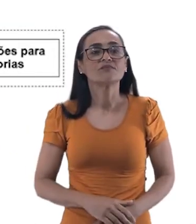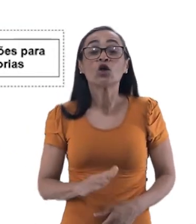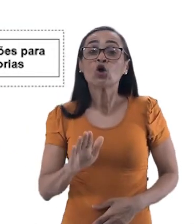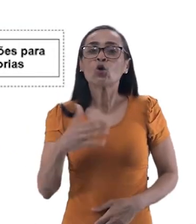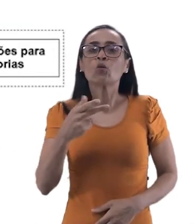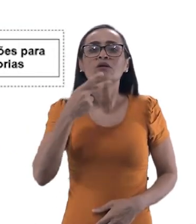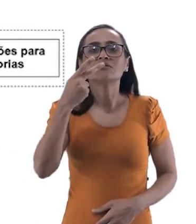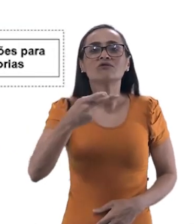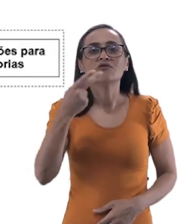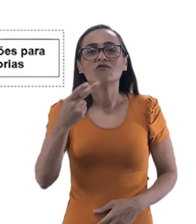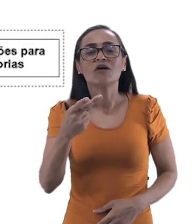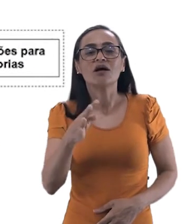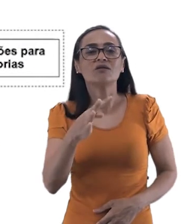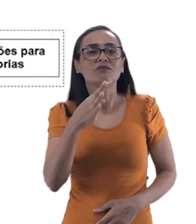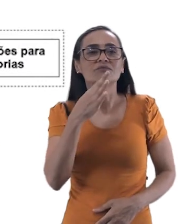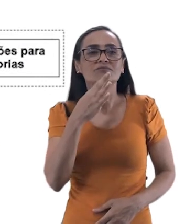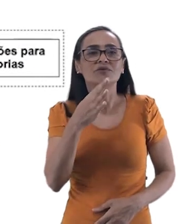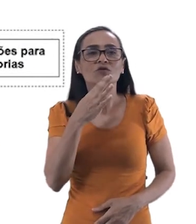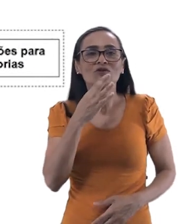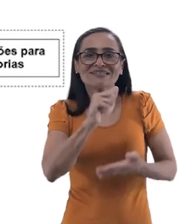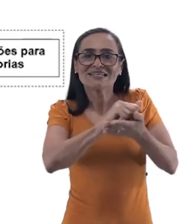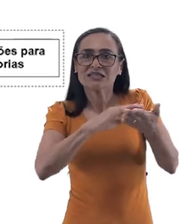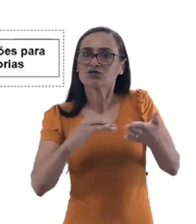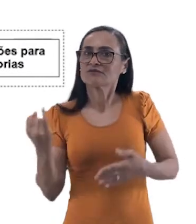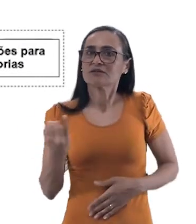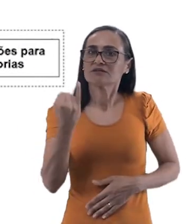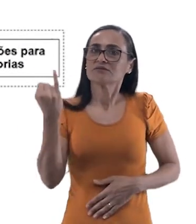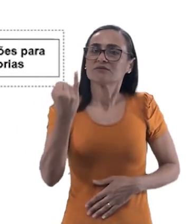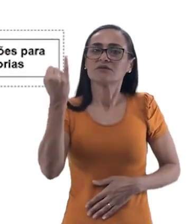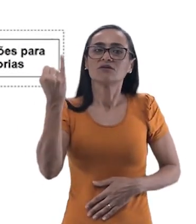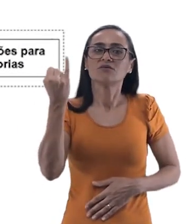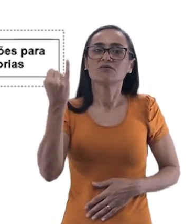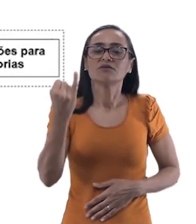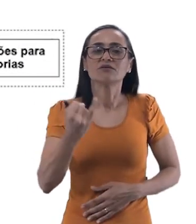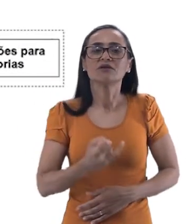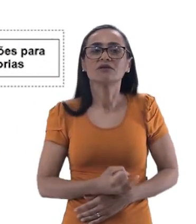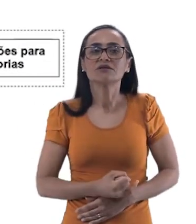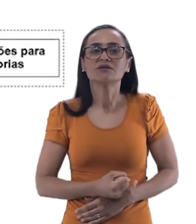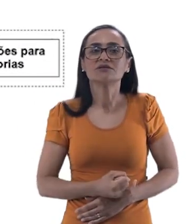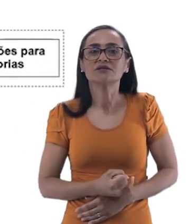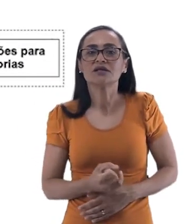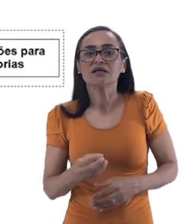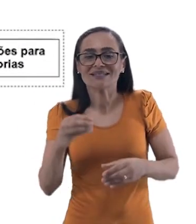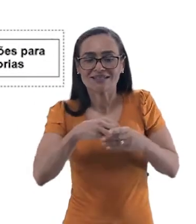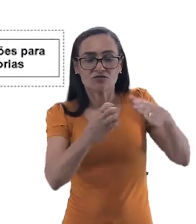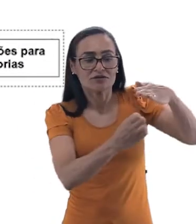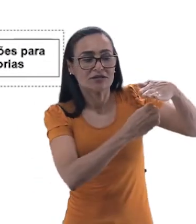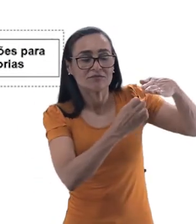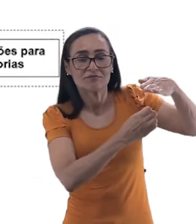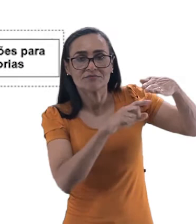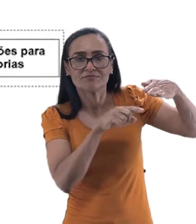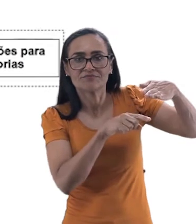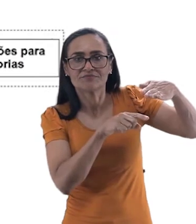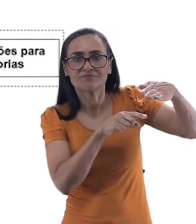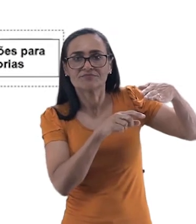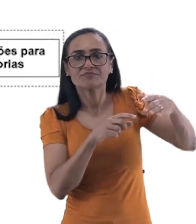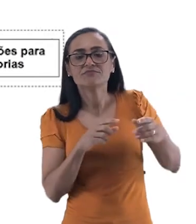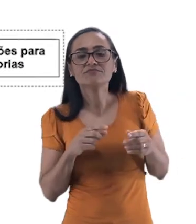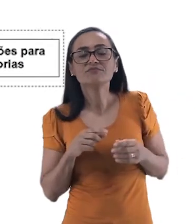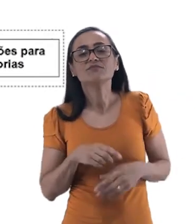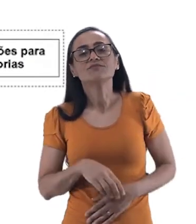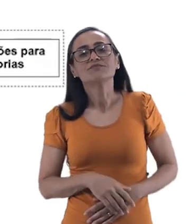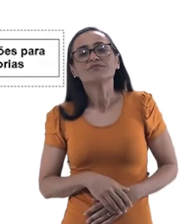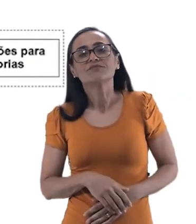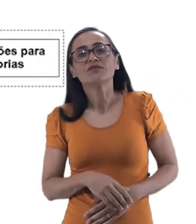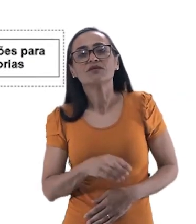Então, quando eu falo da identificação das atividades relevantes da empresa, né, dentro